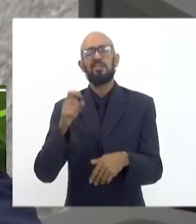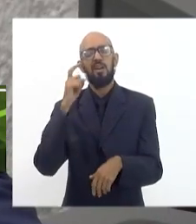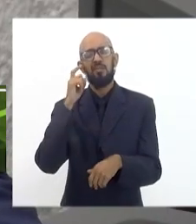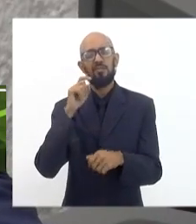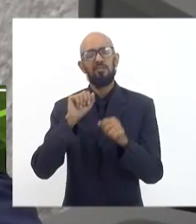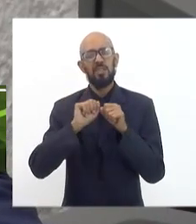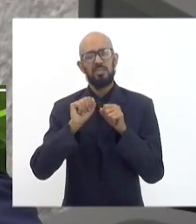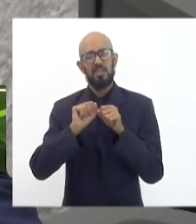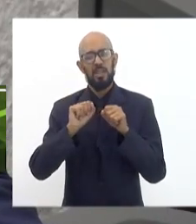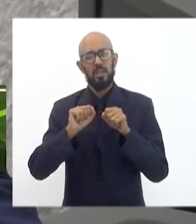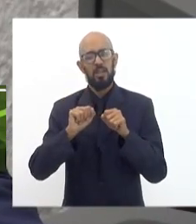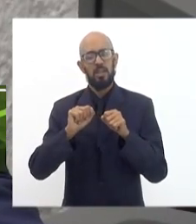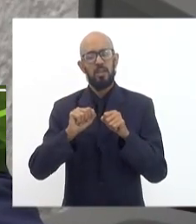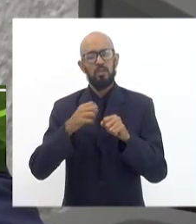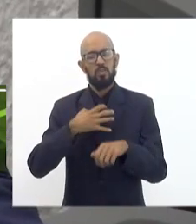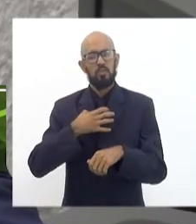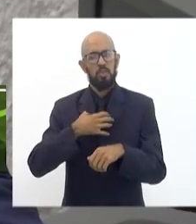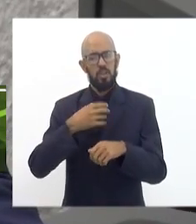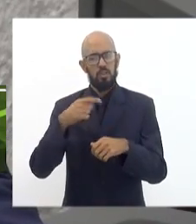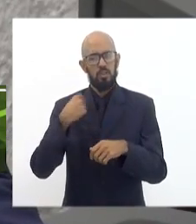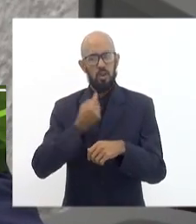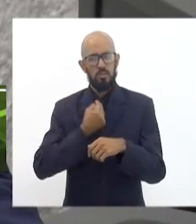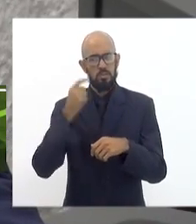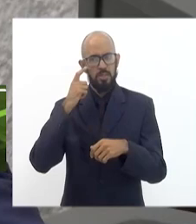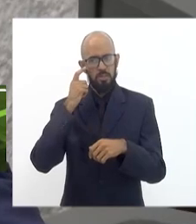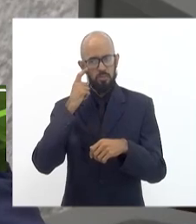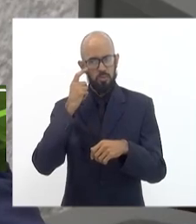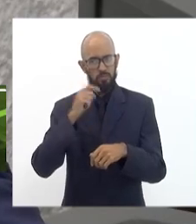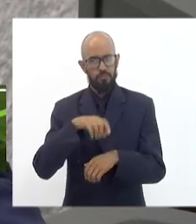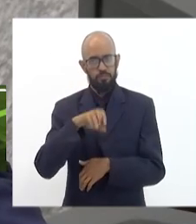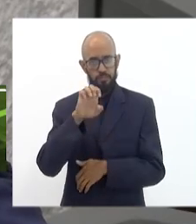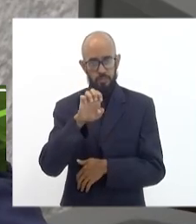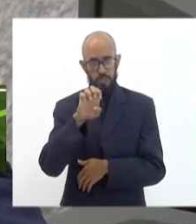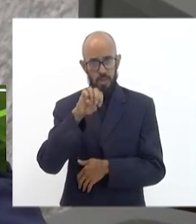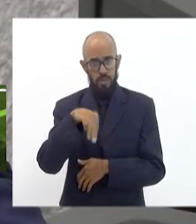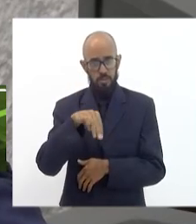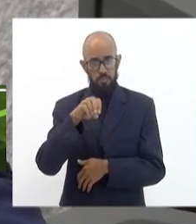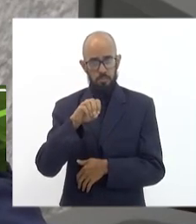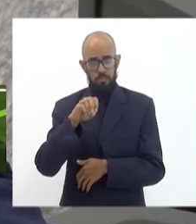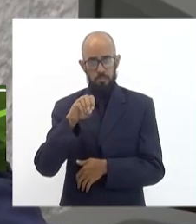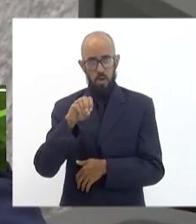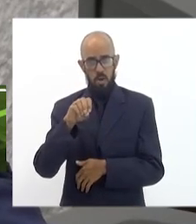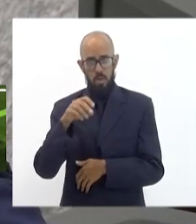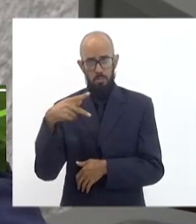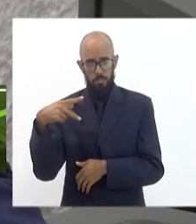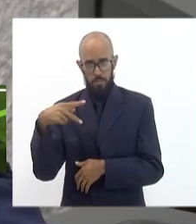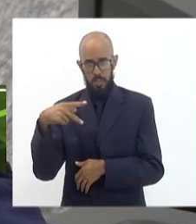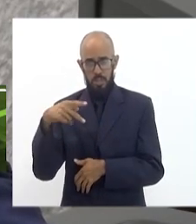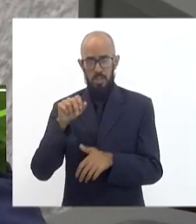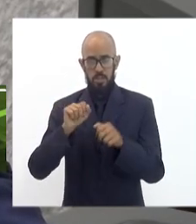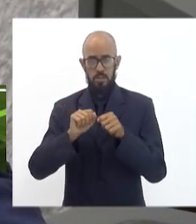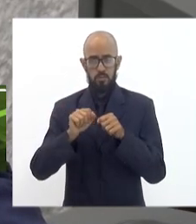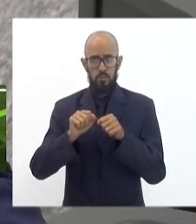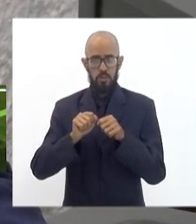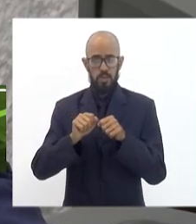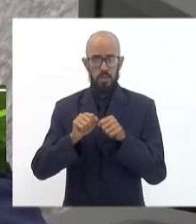engenharia E aí Mop que foi em na gestões anteriores